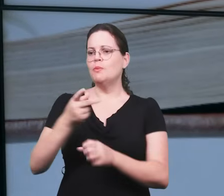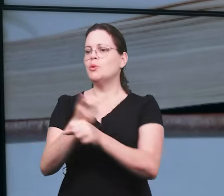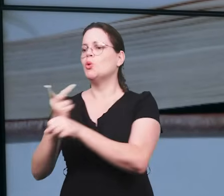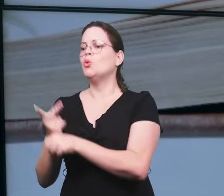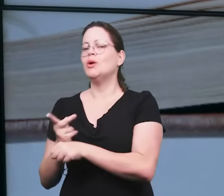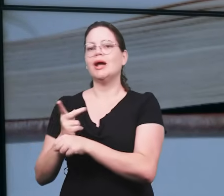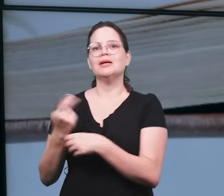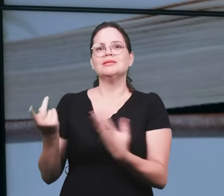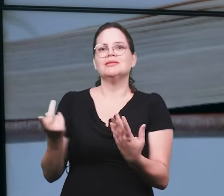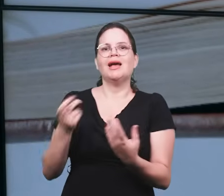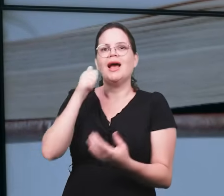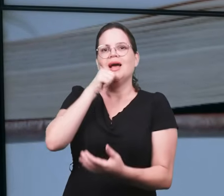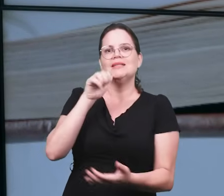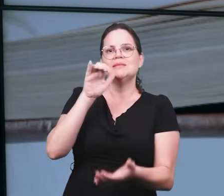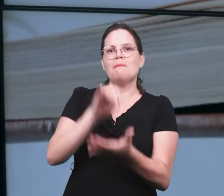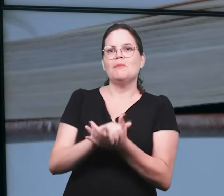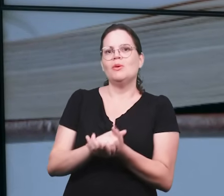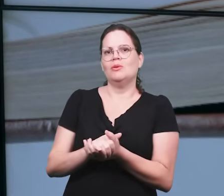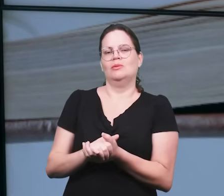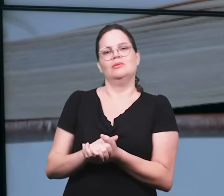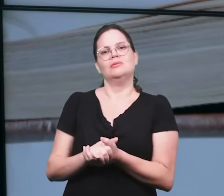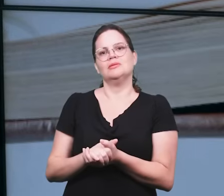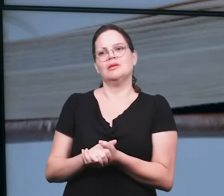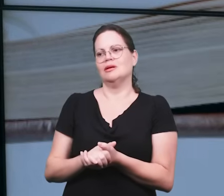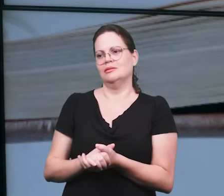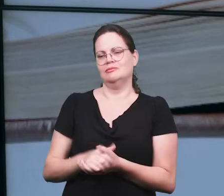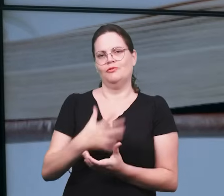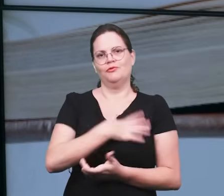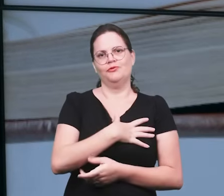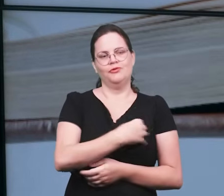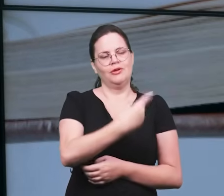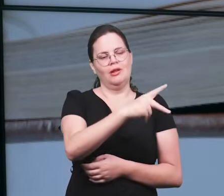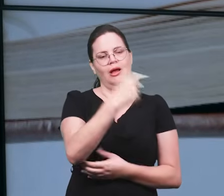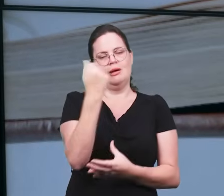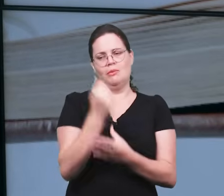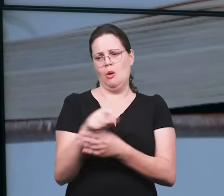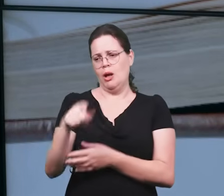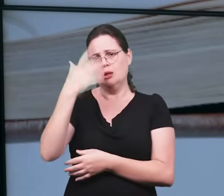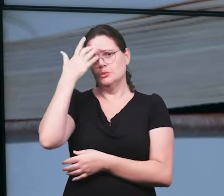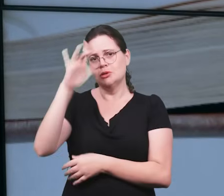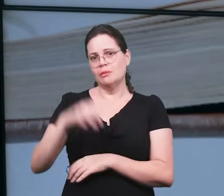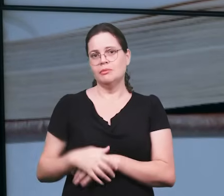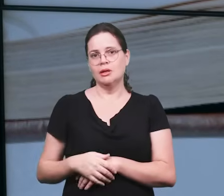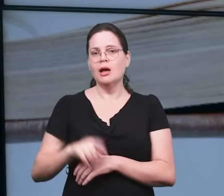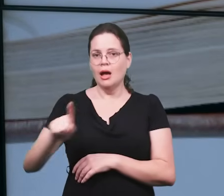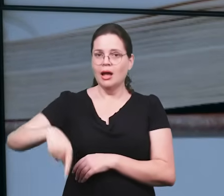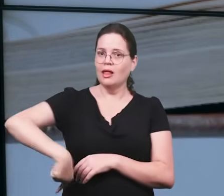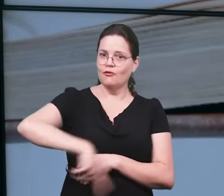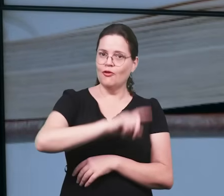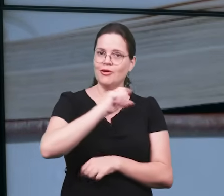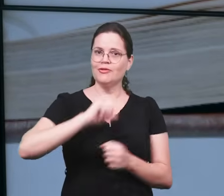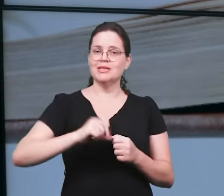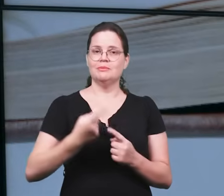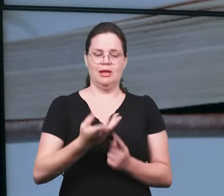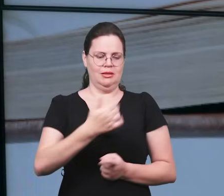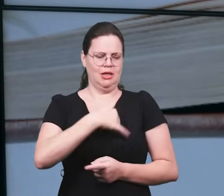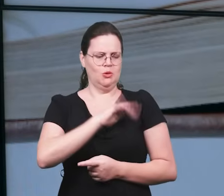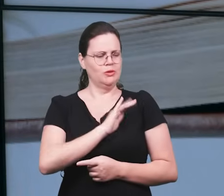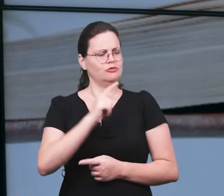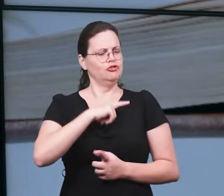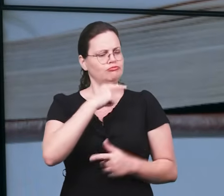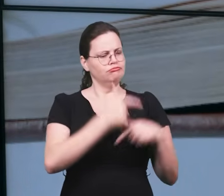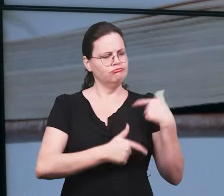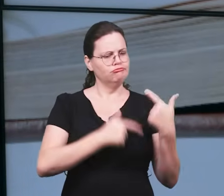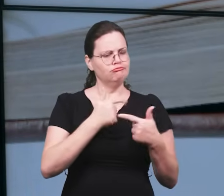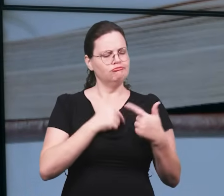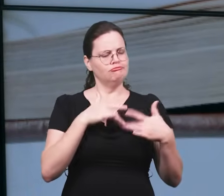dele, vamos dizer assim. Não, ela não sabia de nada disso. Ela fez porque o trabalho estava no coração dela como